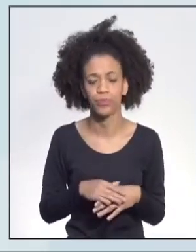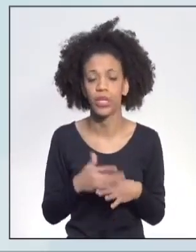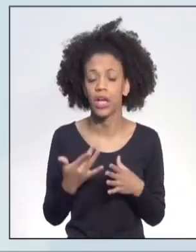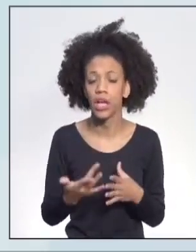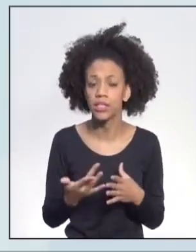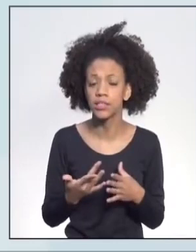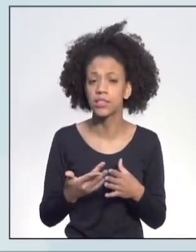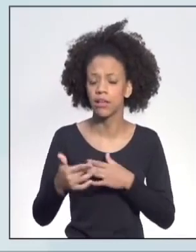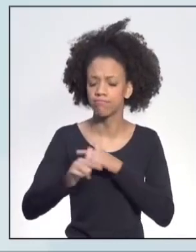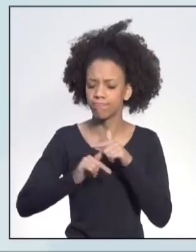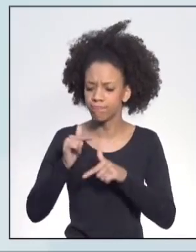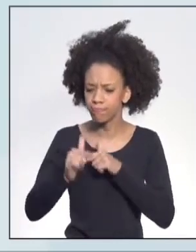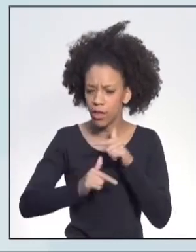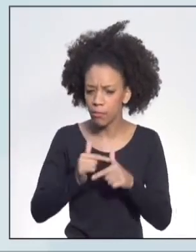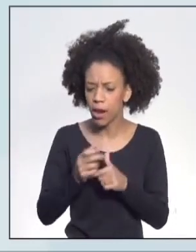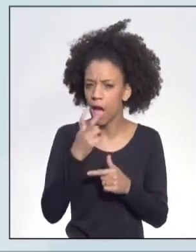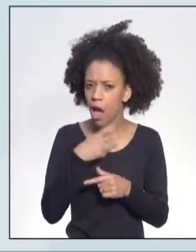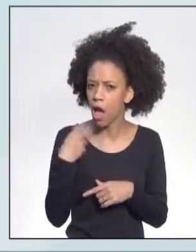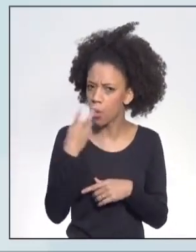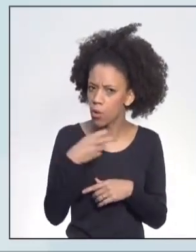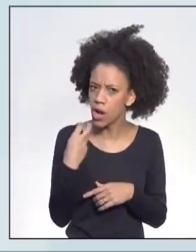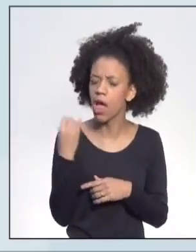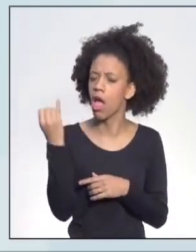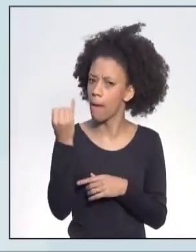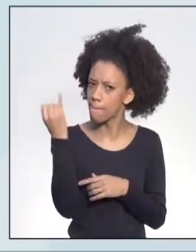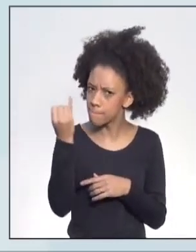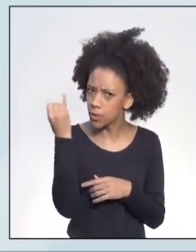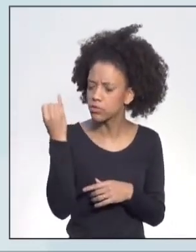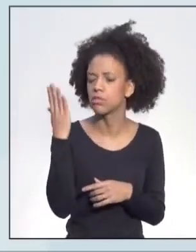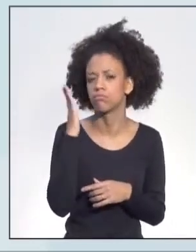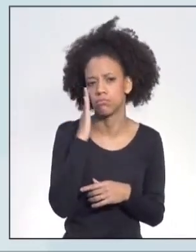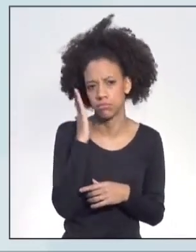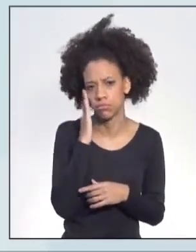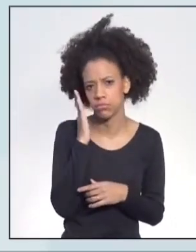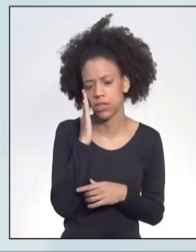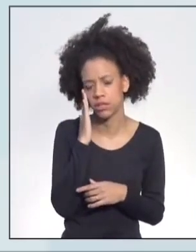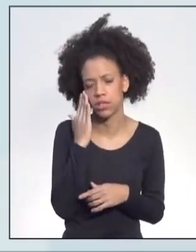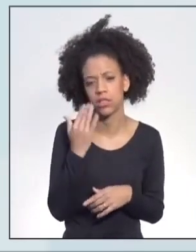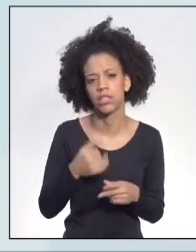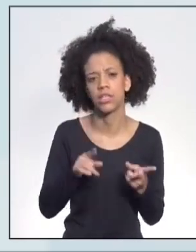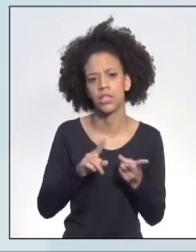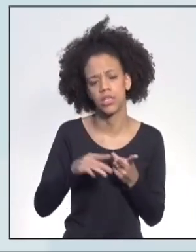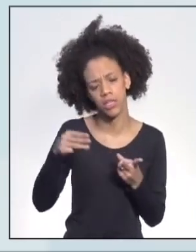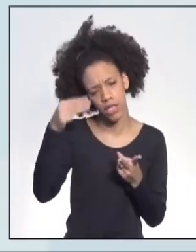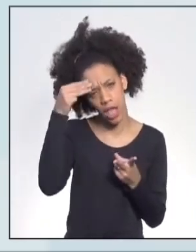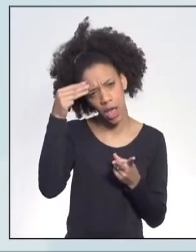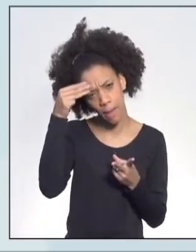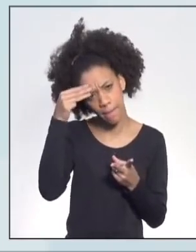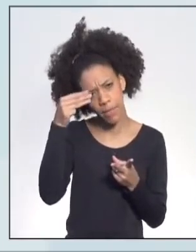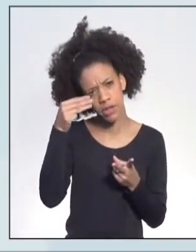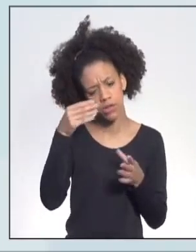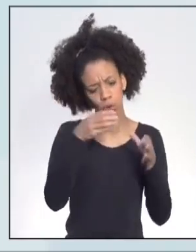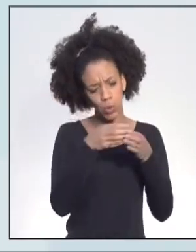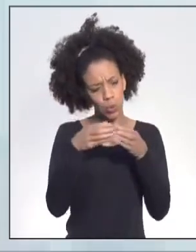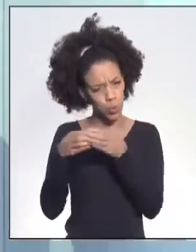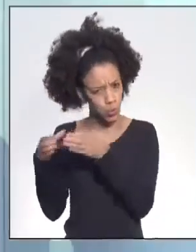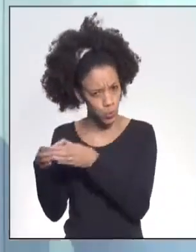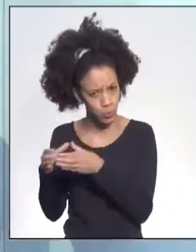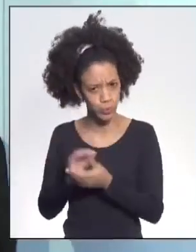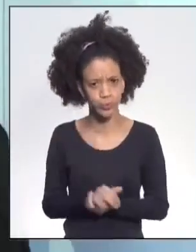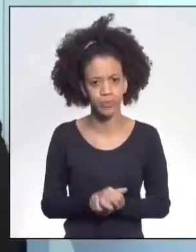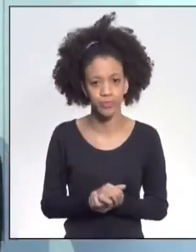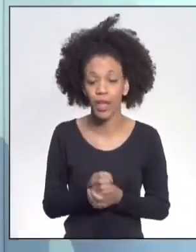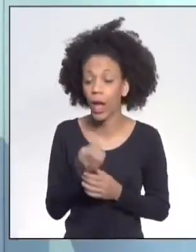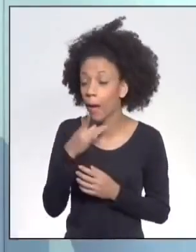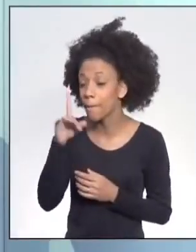oral, que ainda é muito importante na transmissão de saberes e da memória dos povos. Muito